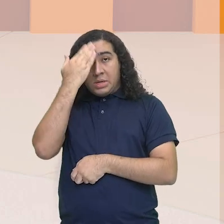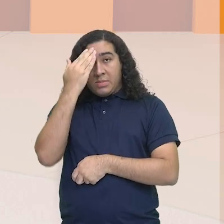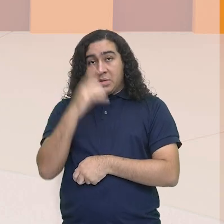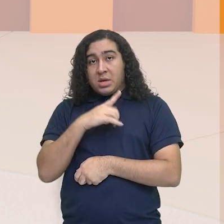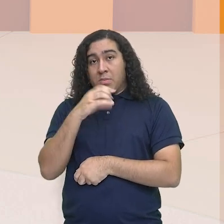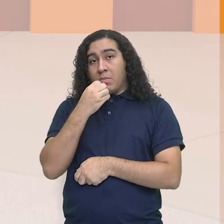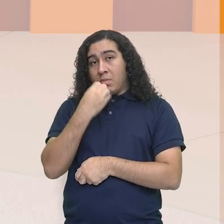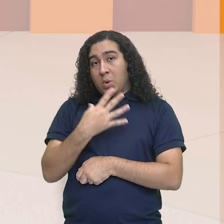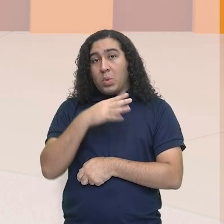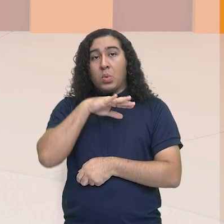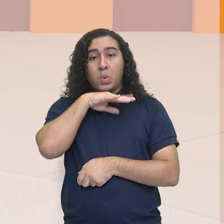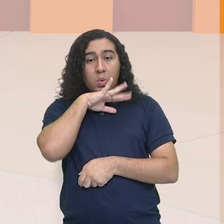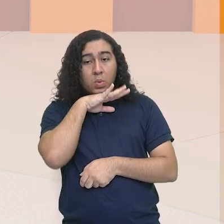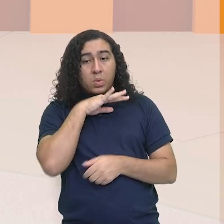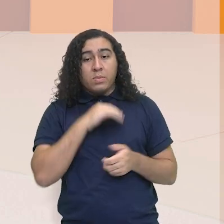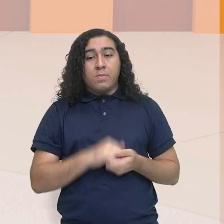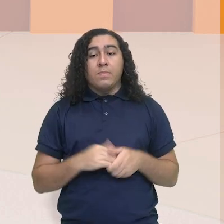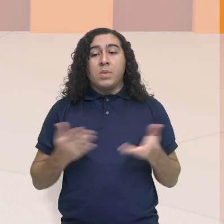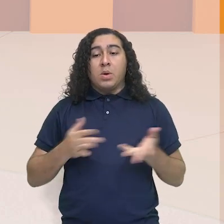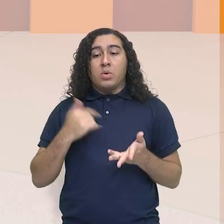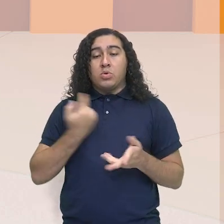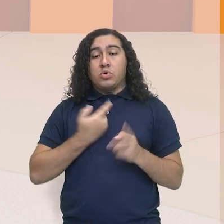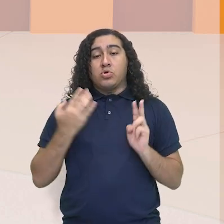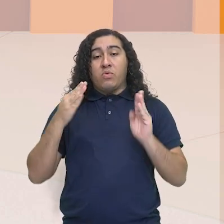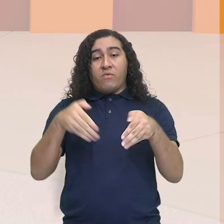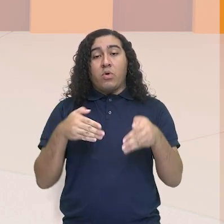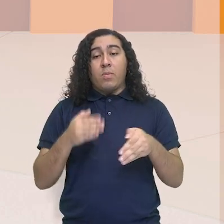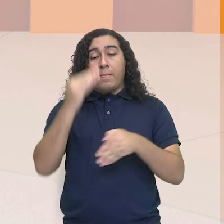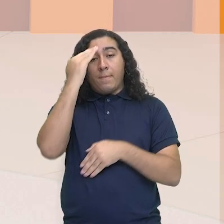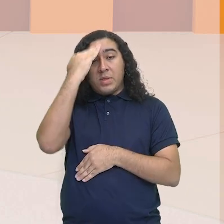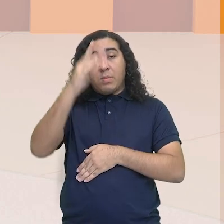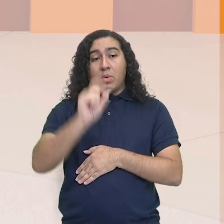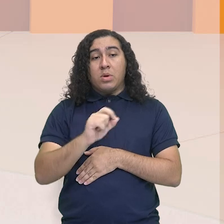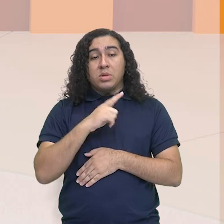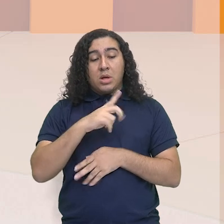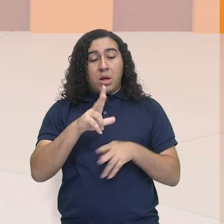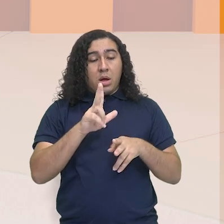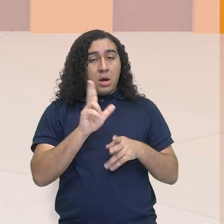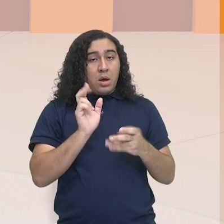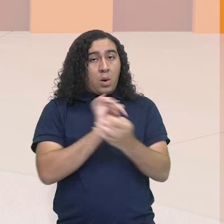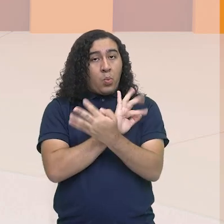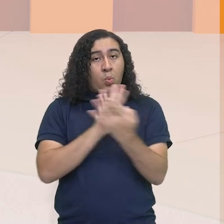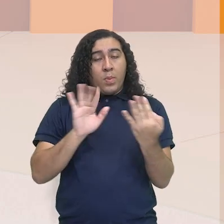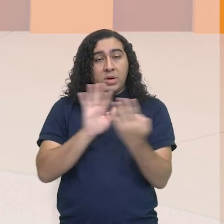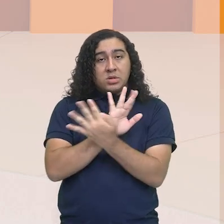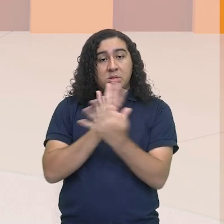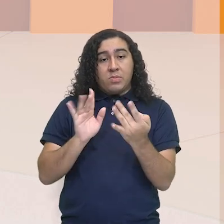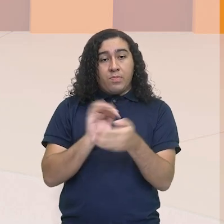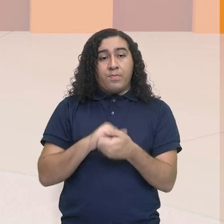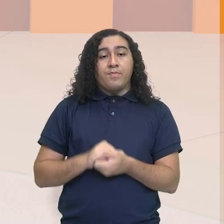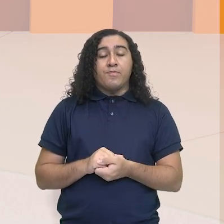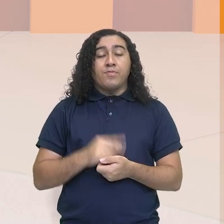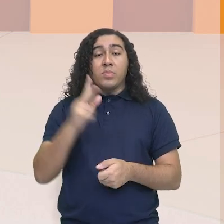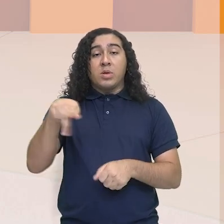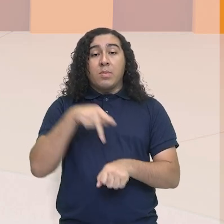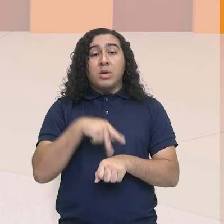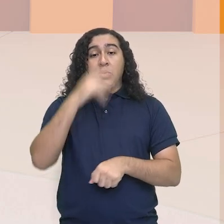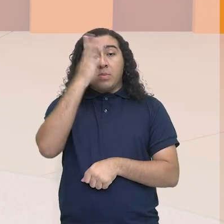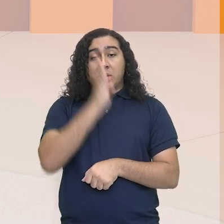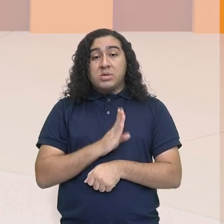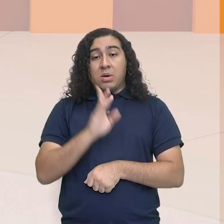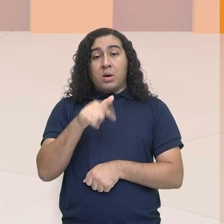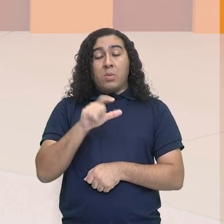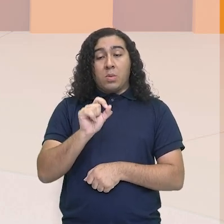positivos e negativos. Agora a gente vai dar um foco maior para a questão da urbanização. Vamos dar uma olhada ali. O Brasil, pessoal, ele